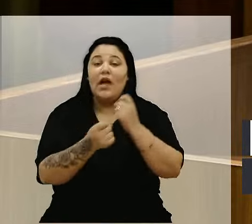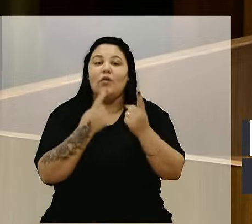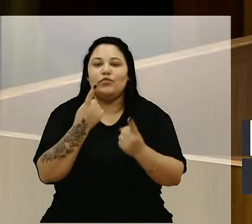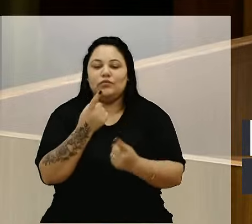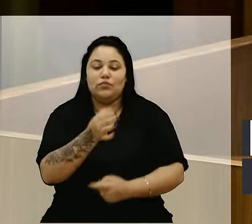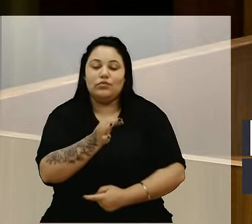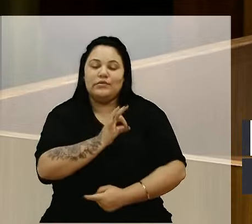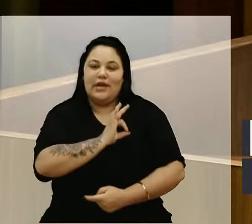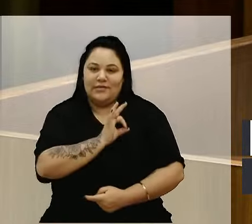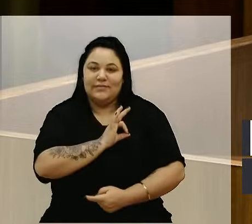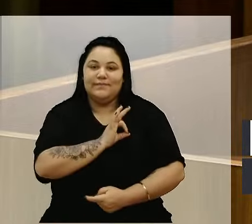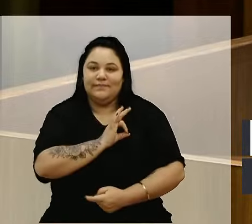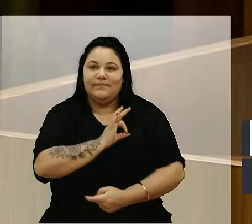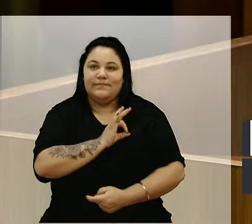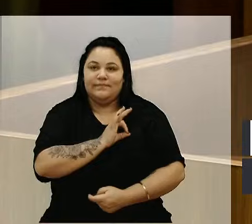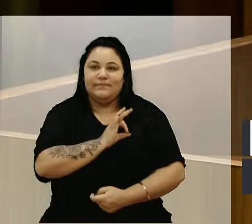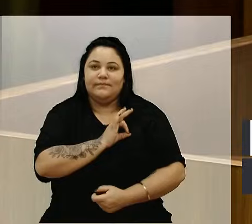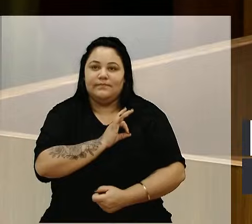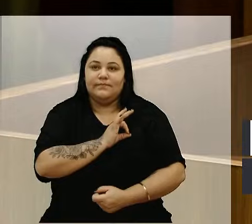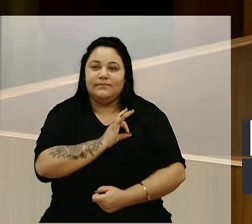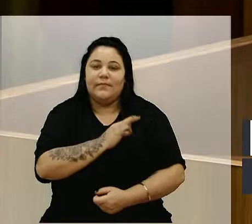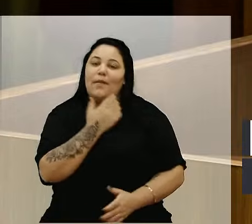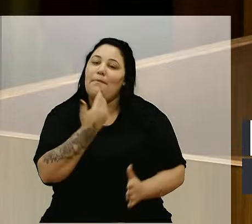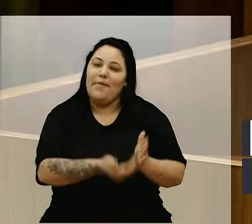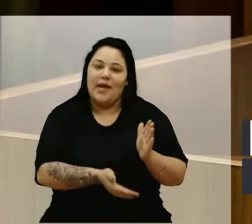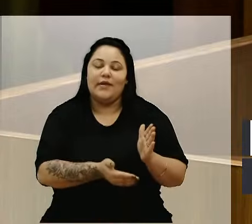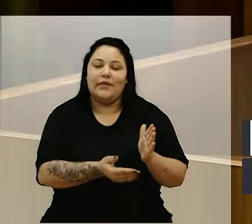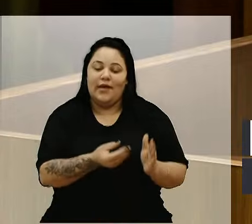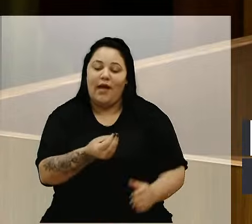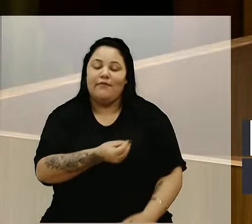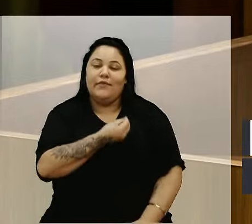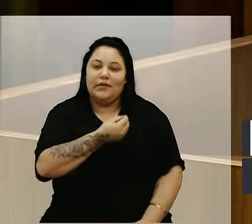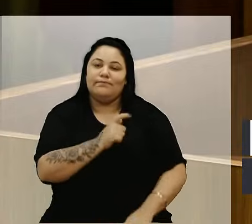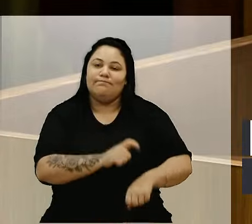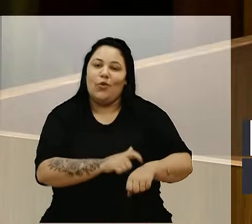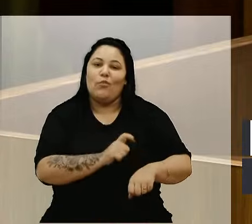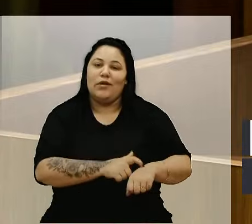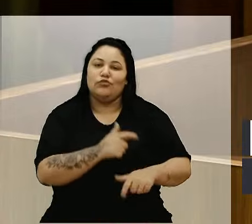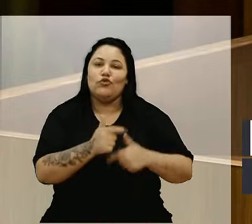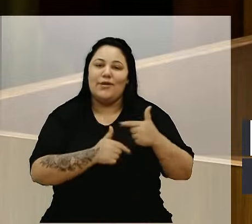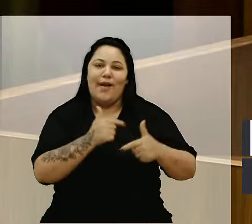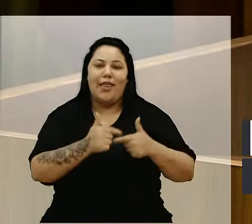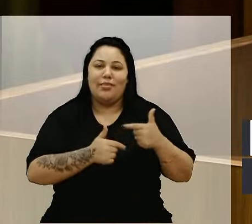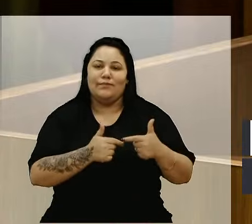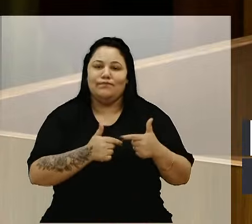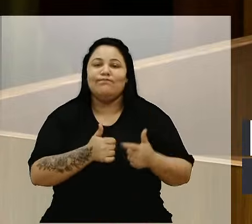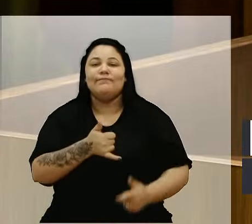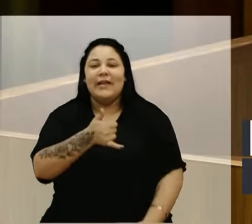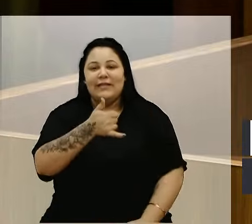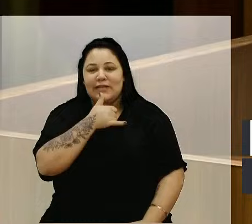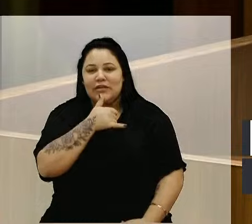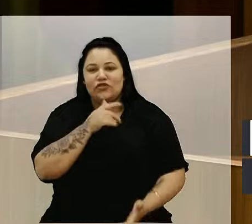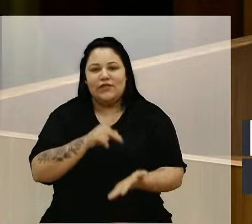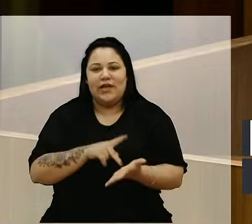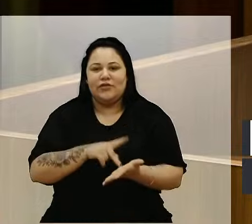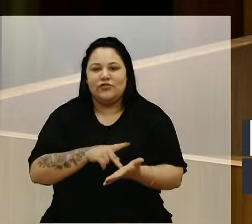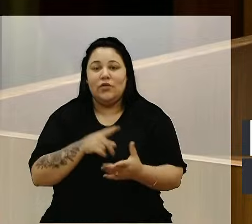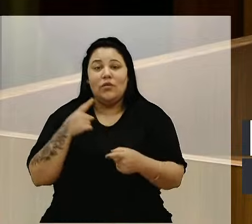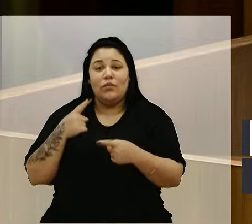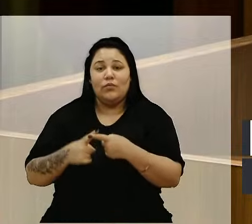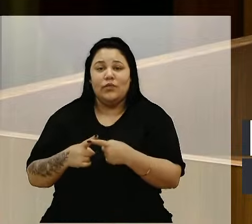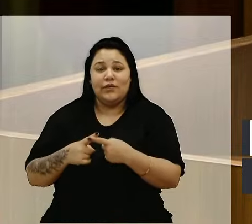brigadianos e brigadianas perdem a vida em serviço, o que acaba sendo muito triste, porque deixam mulheres e